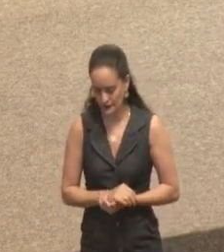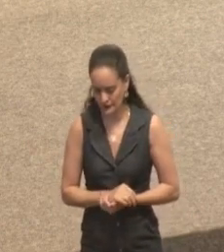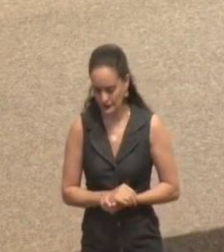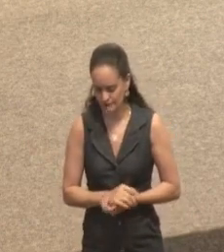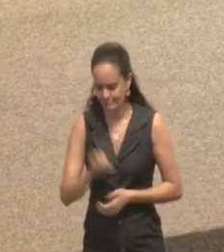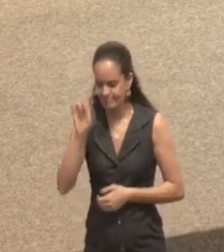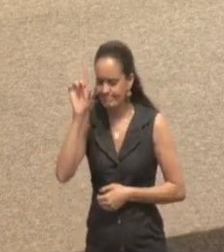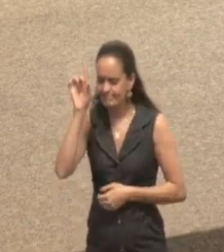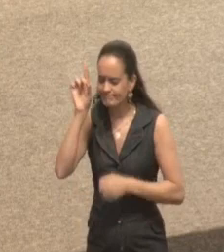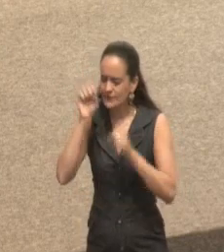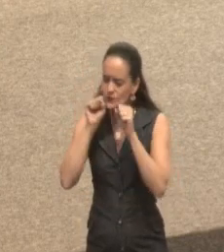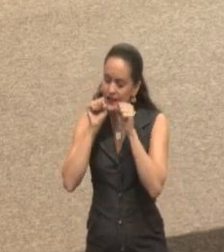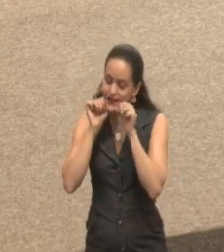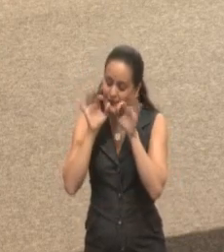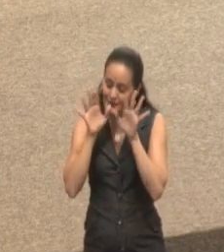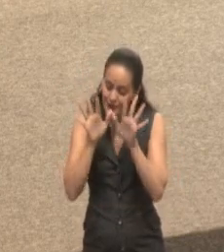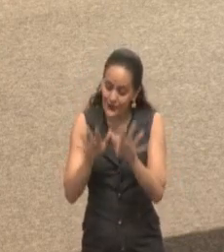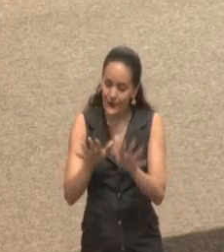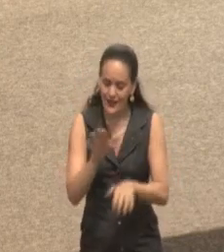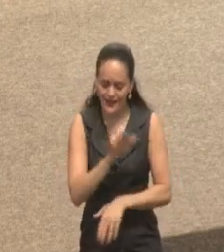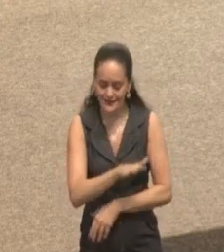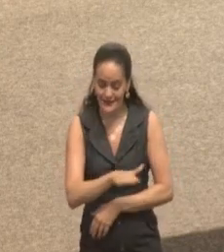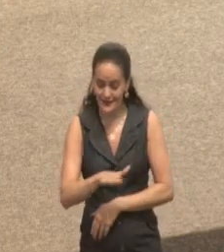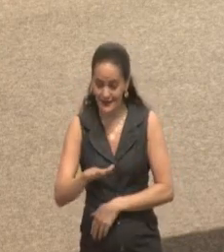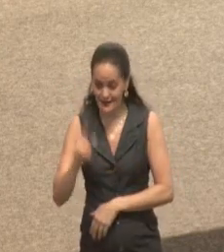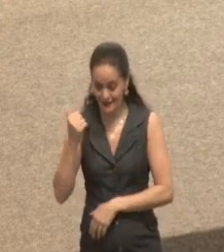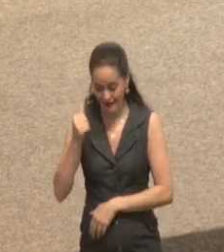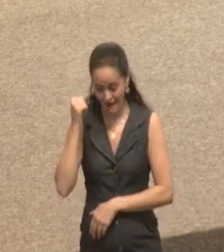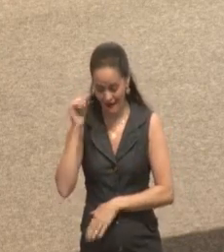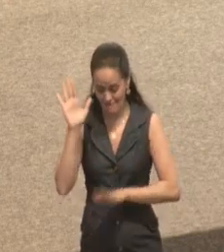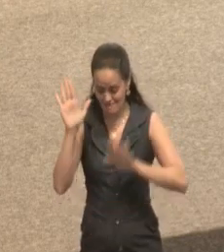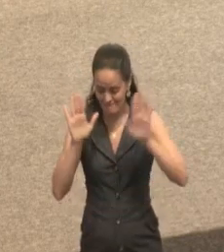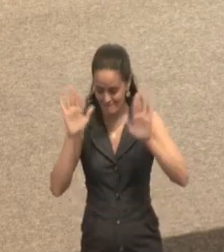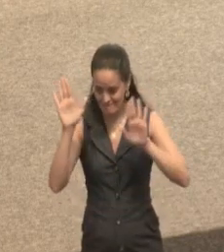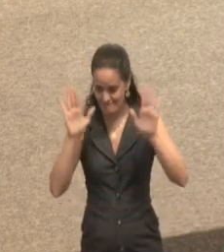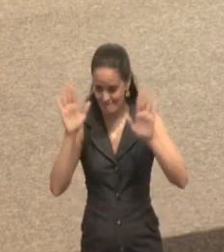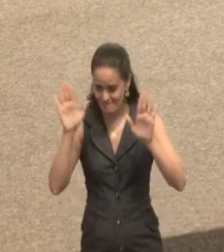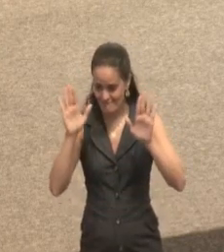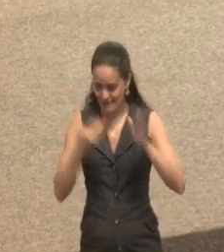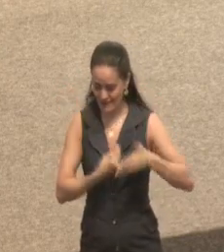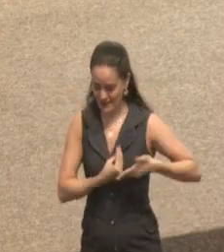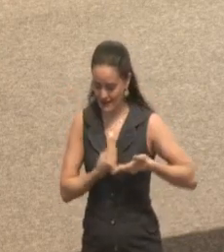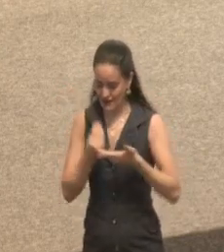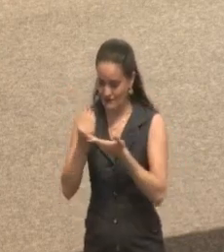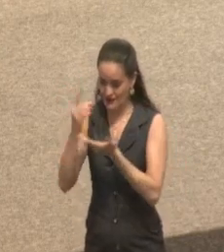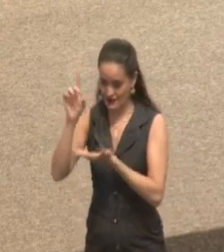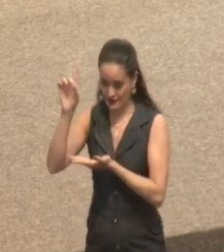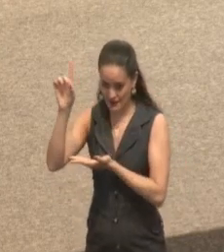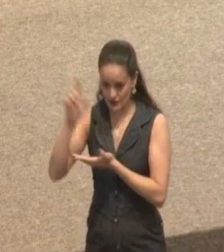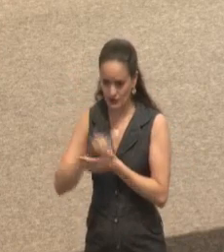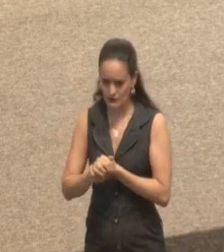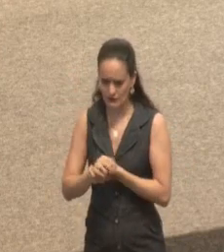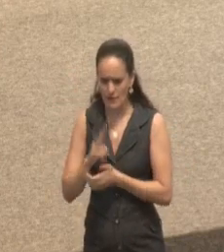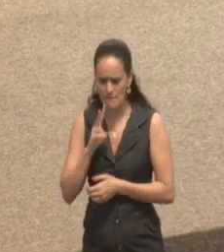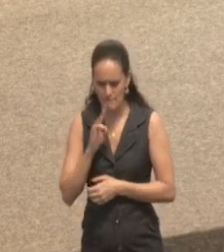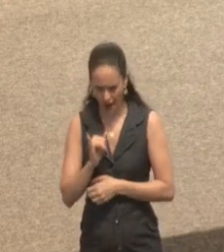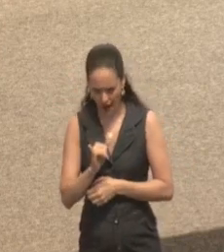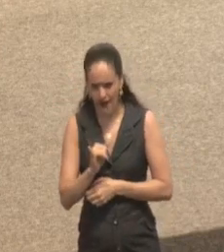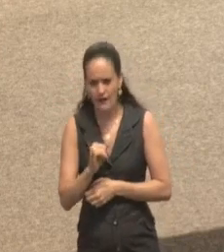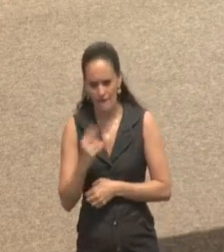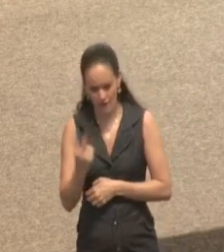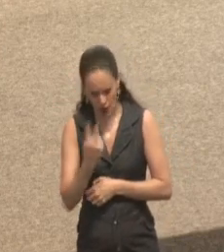Deus abençoe as crianças que estão levantando a sua mãozinha, entregando sua vida a Jesus. Pais, valorizem esta